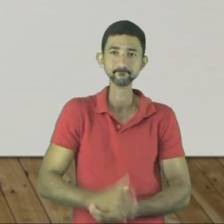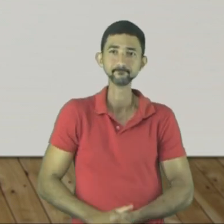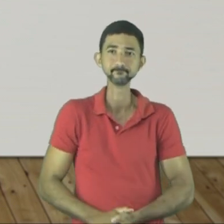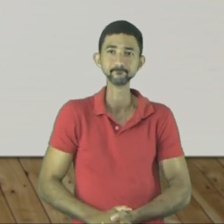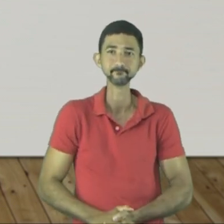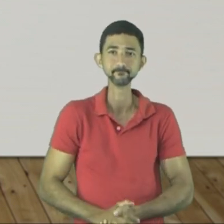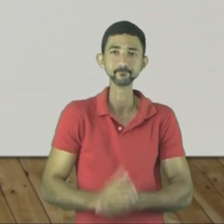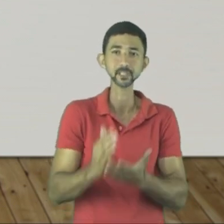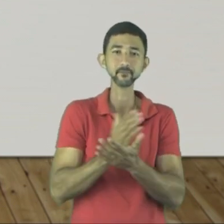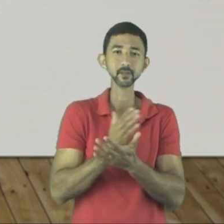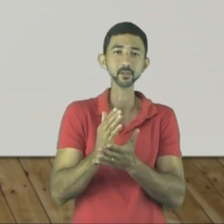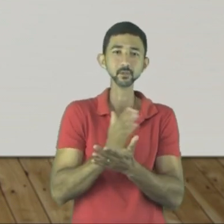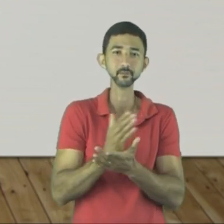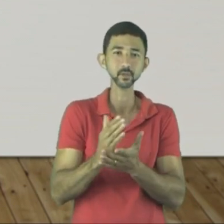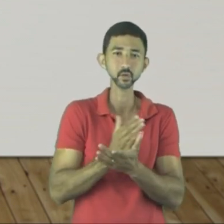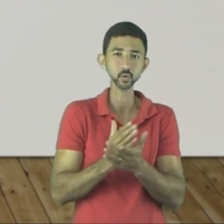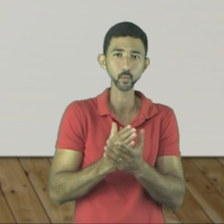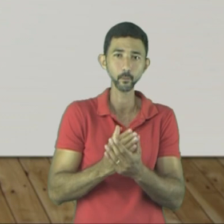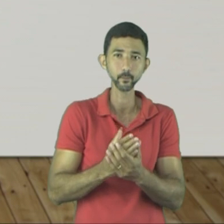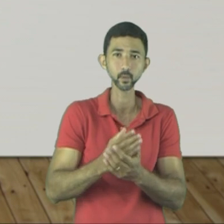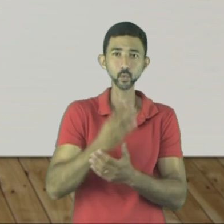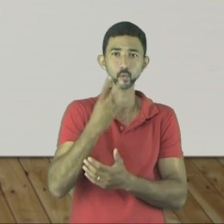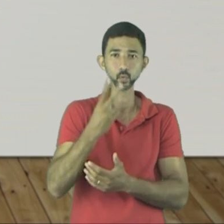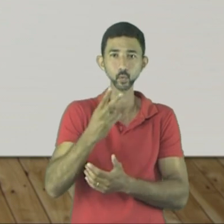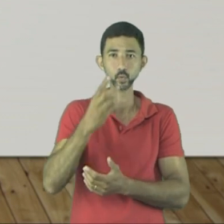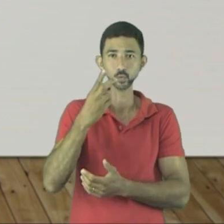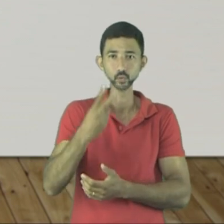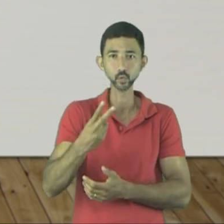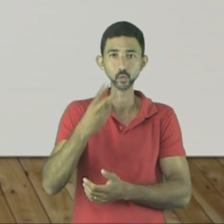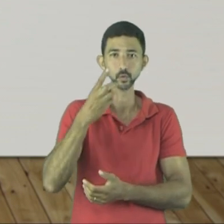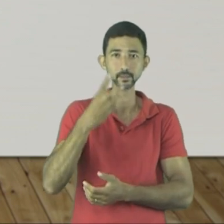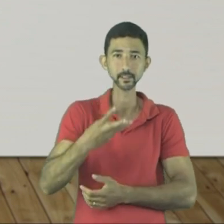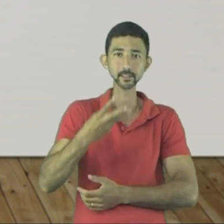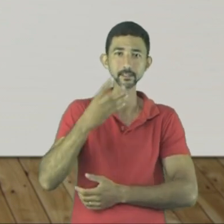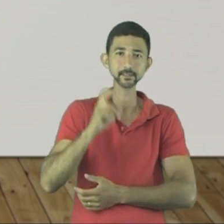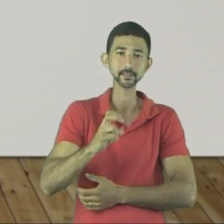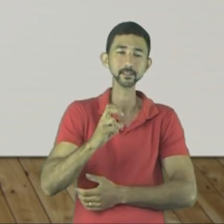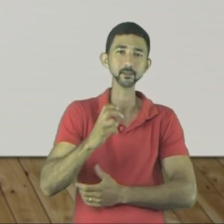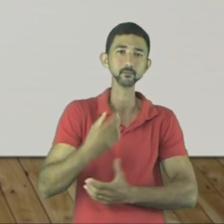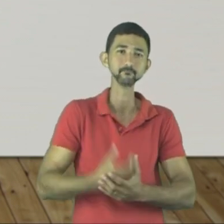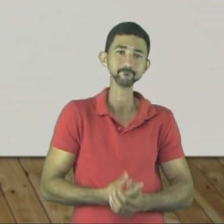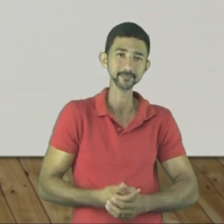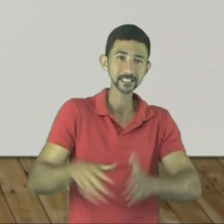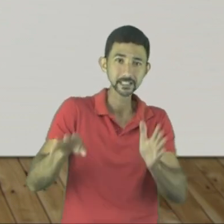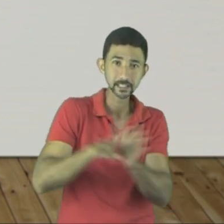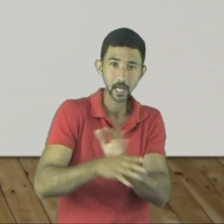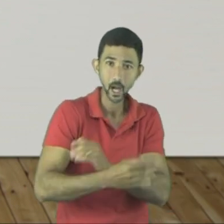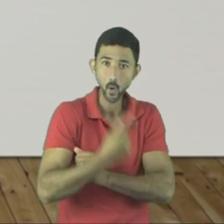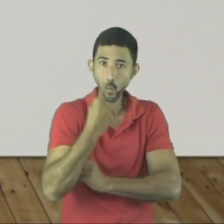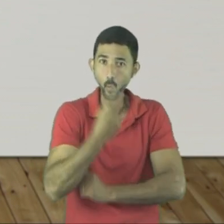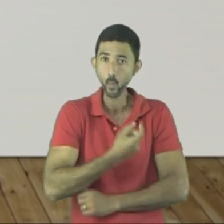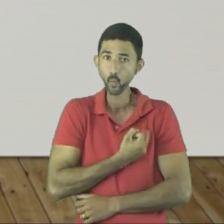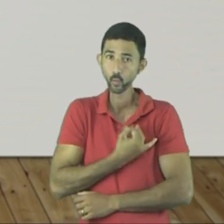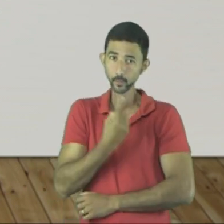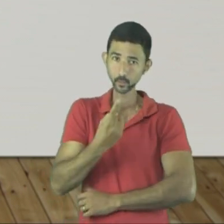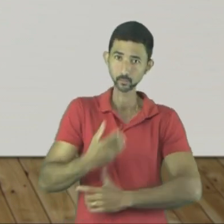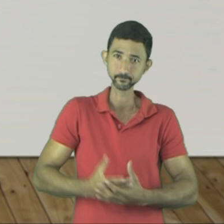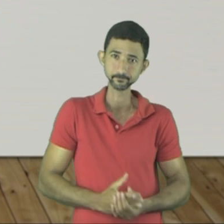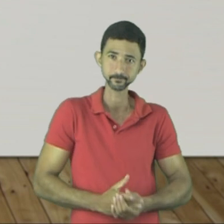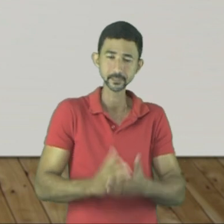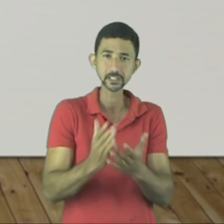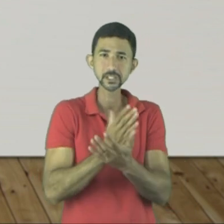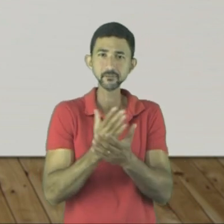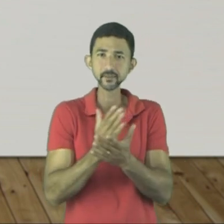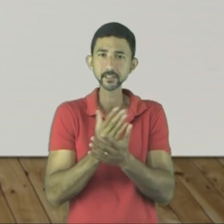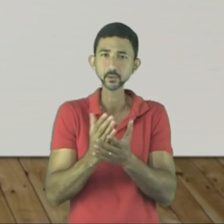e os divisores eu vou dividindo ele até chegar no 1. E os divisores eu coloco